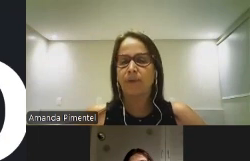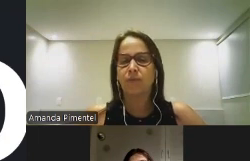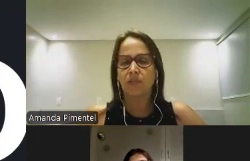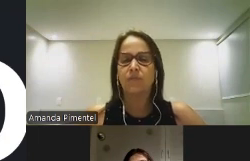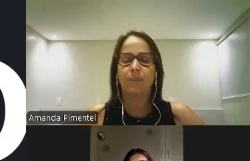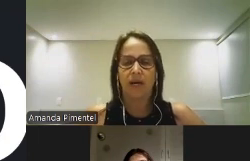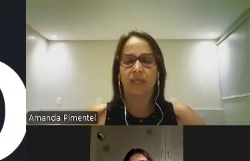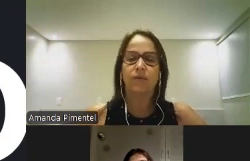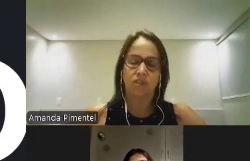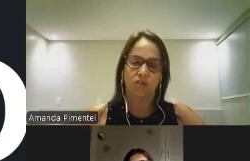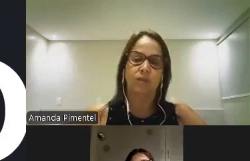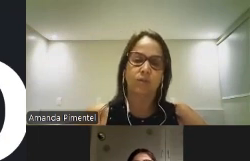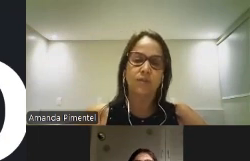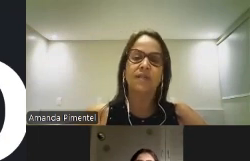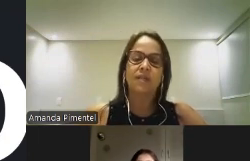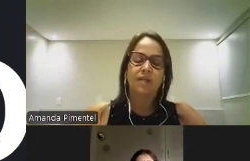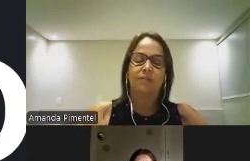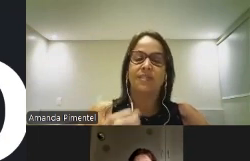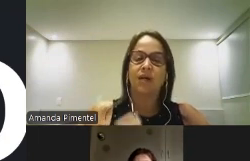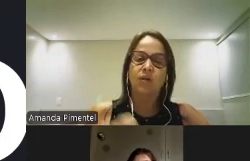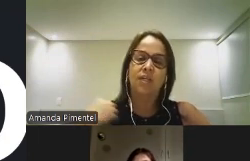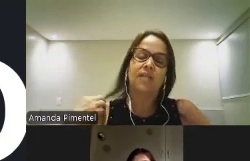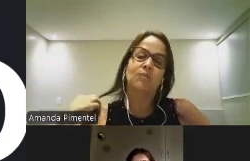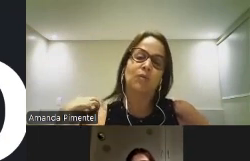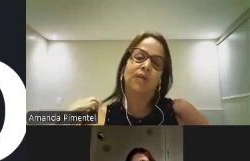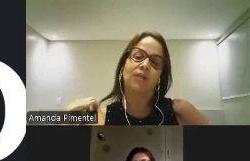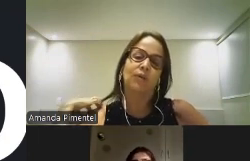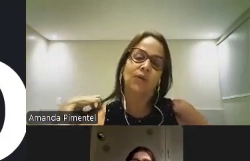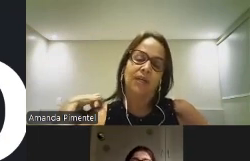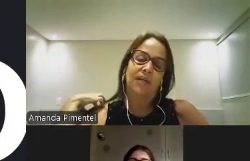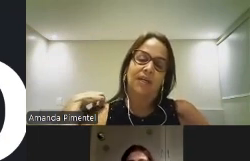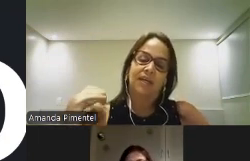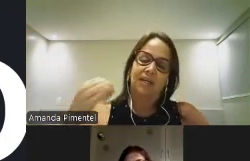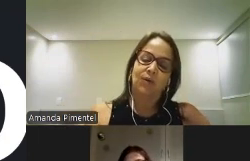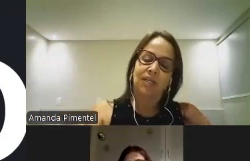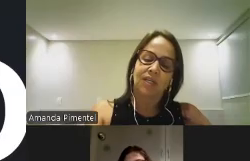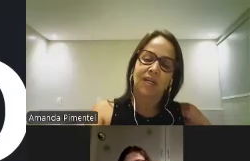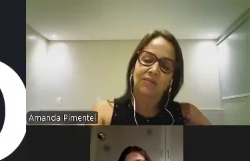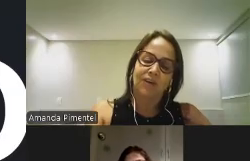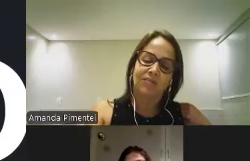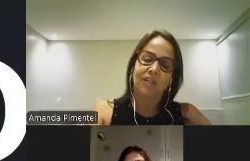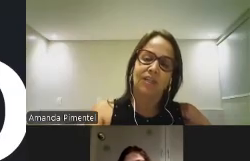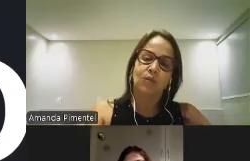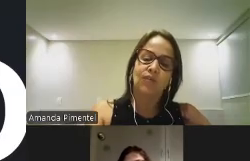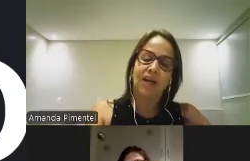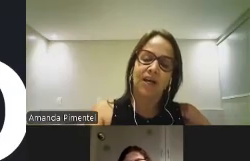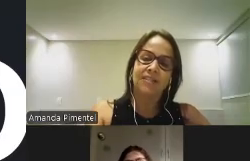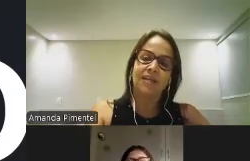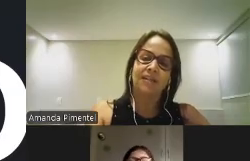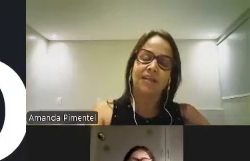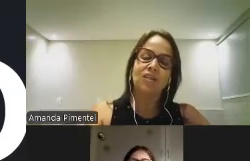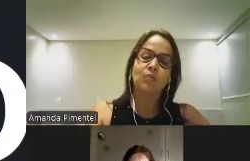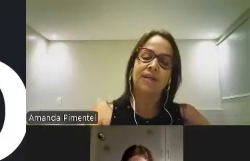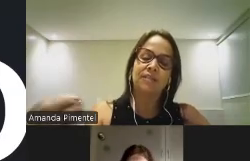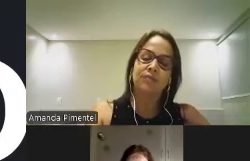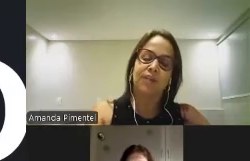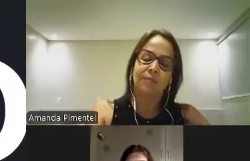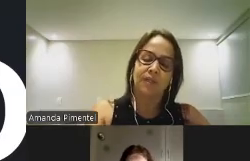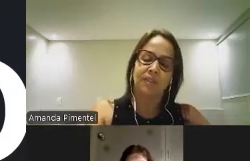eu vou mostrar para vocês o aparelho que a gente usa, mas agora, nesse momento, eu queria, Flavinha, que tu falasse